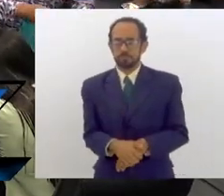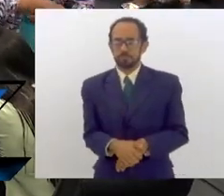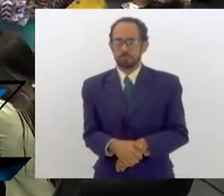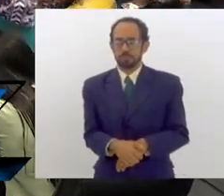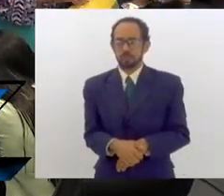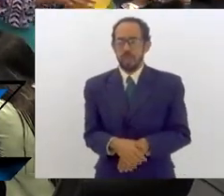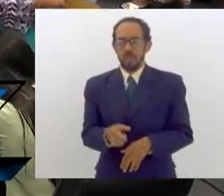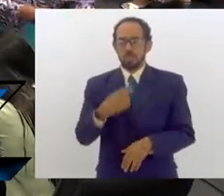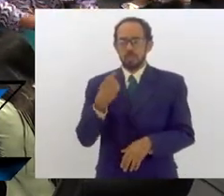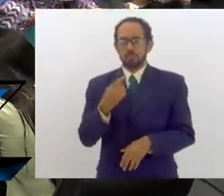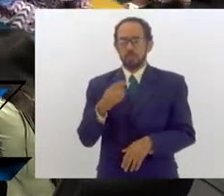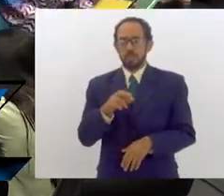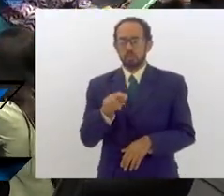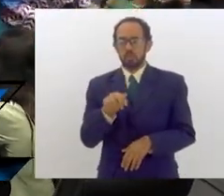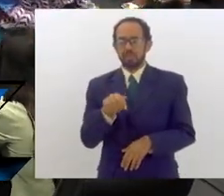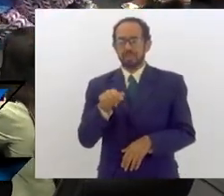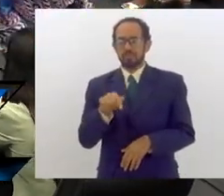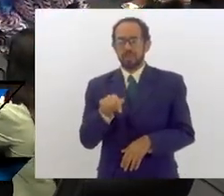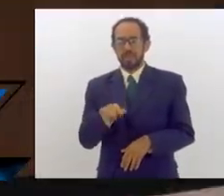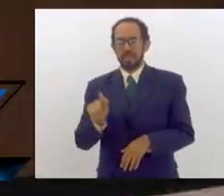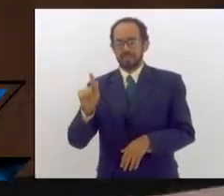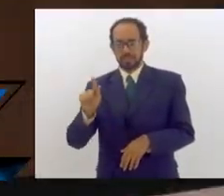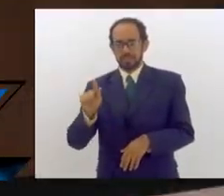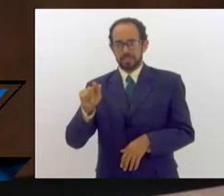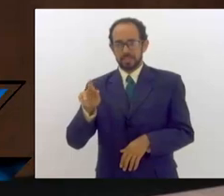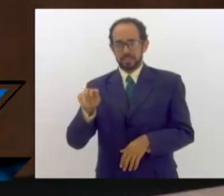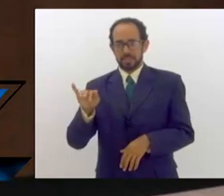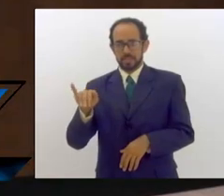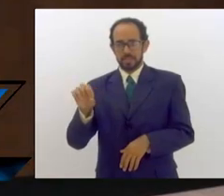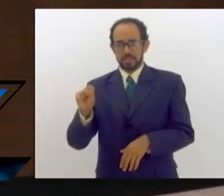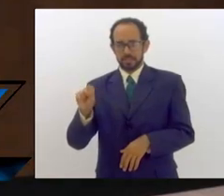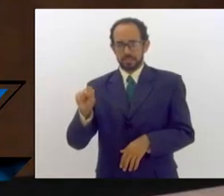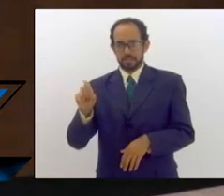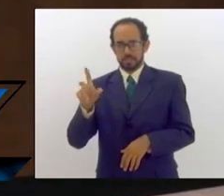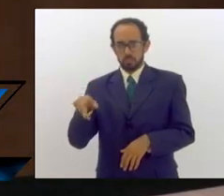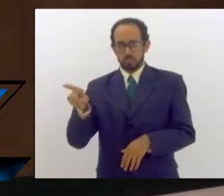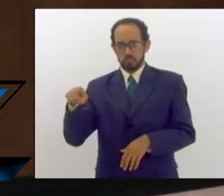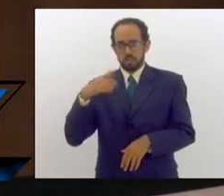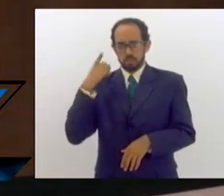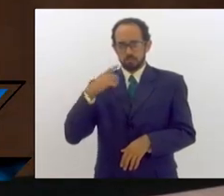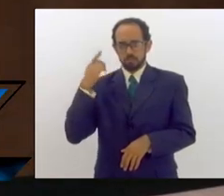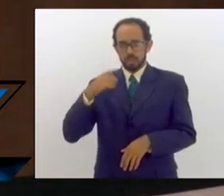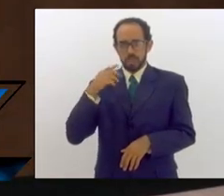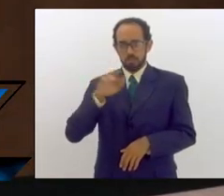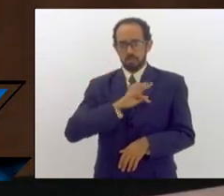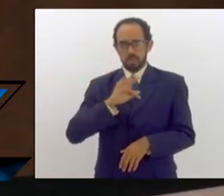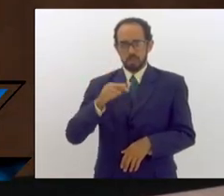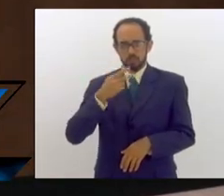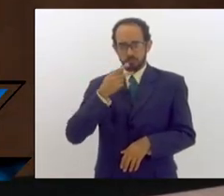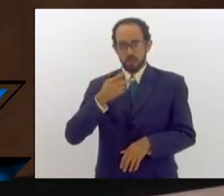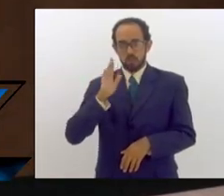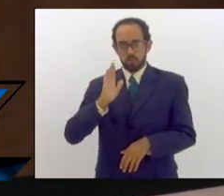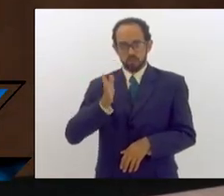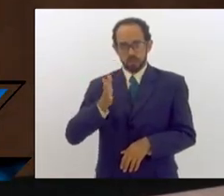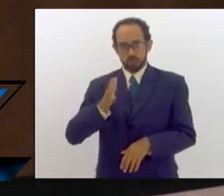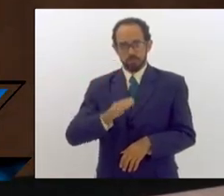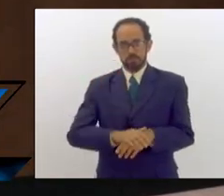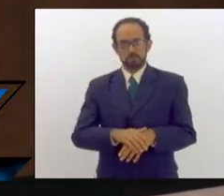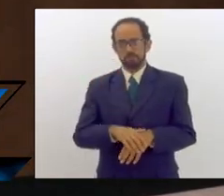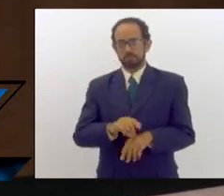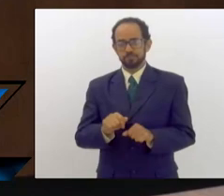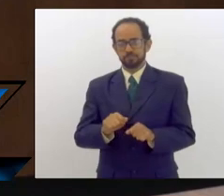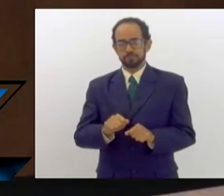Deputado José Reis o bem colocou a deputada Marta Rocha com